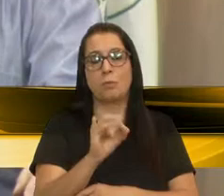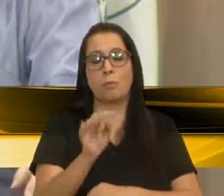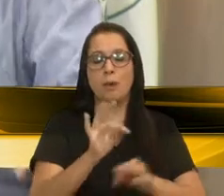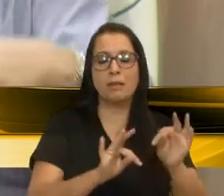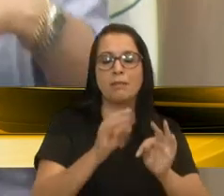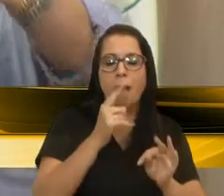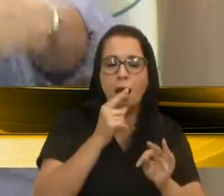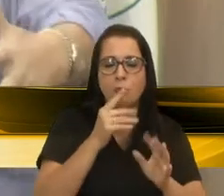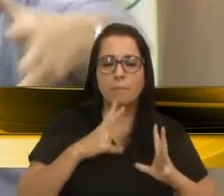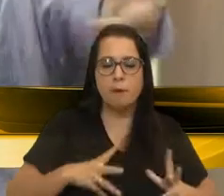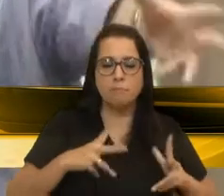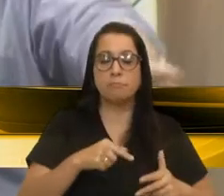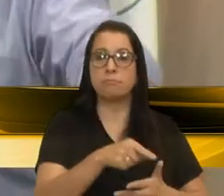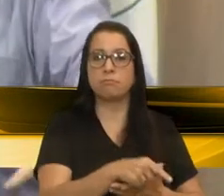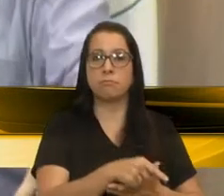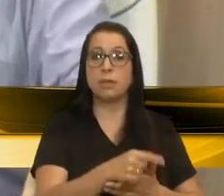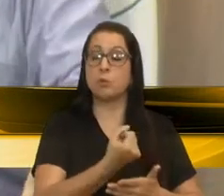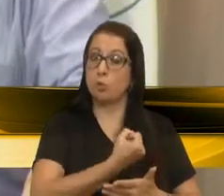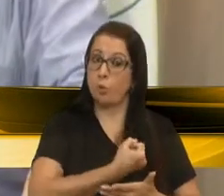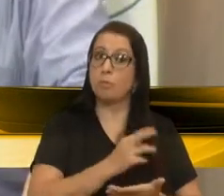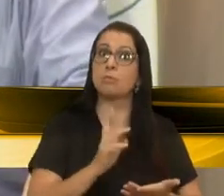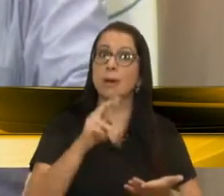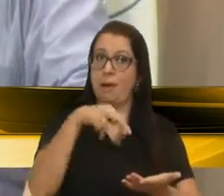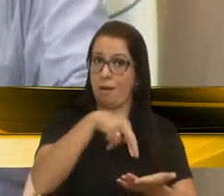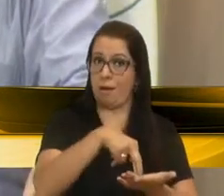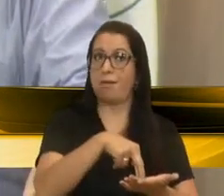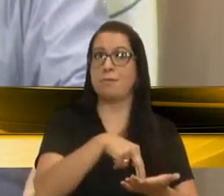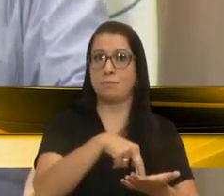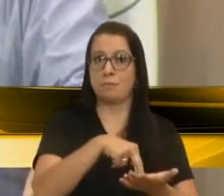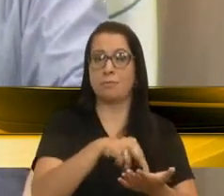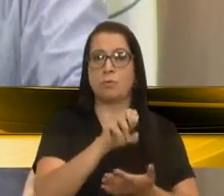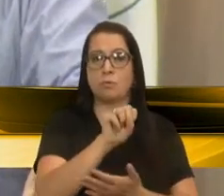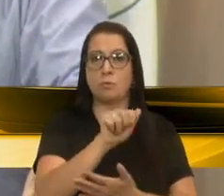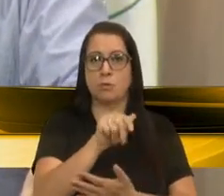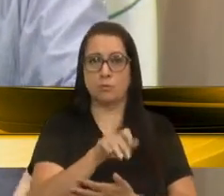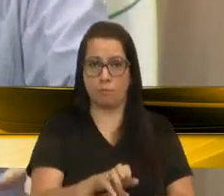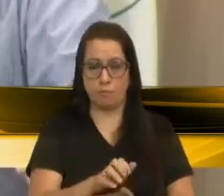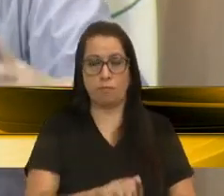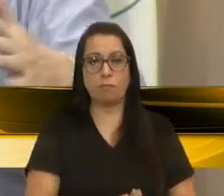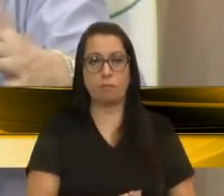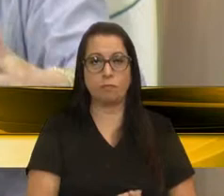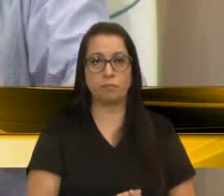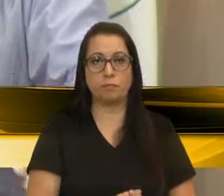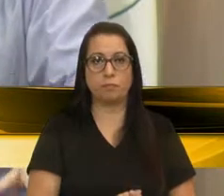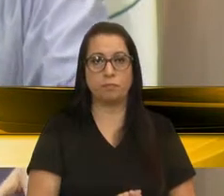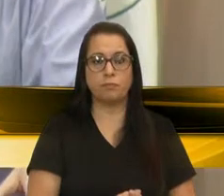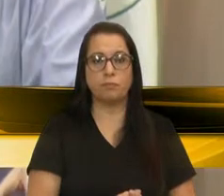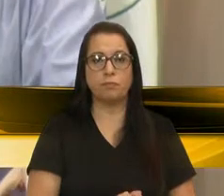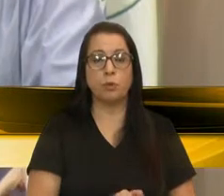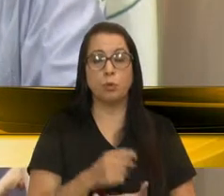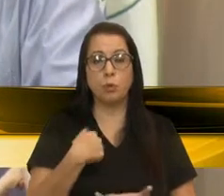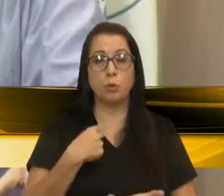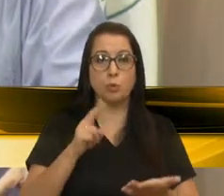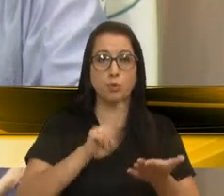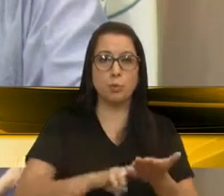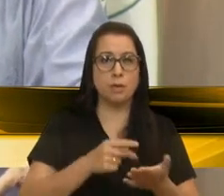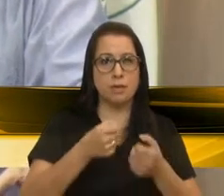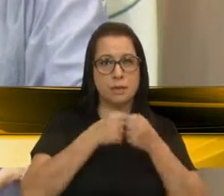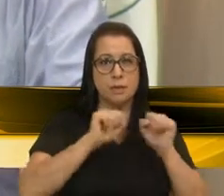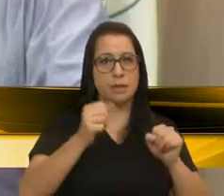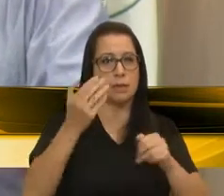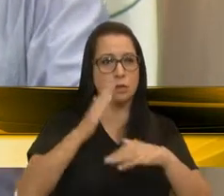Esses são os números reais do SAMAI. Quando assumi a Secretaria de